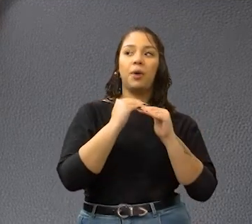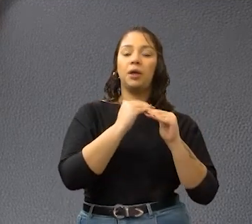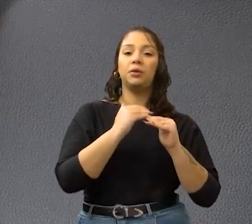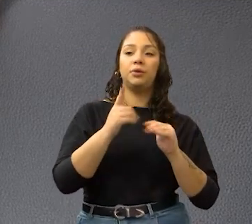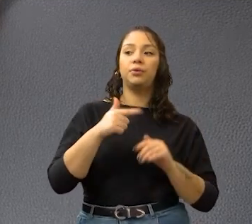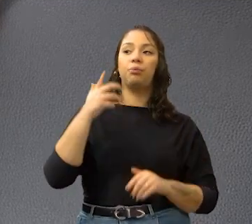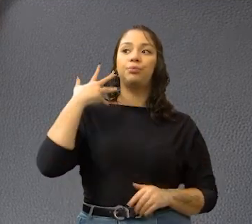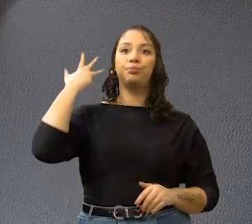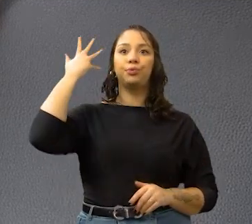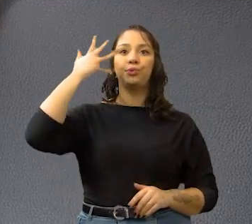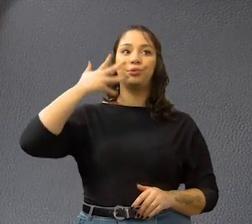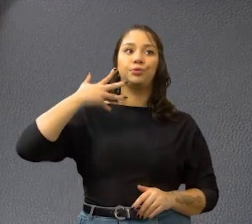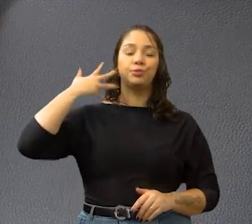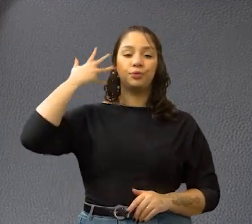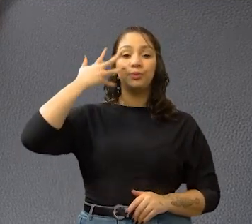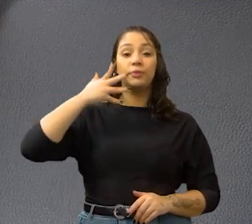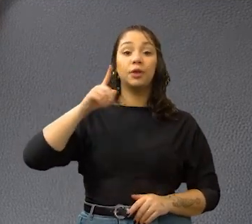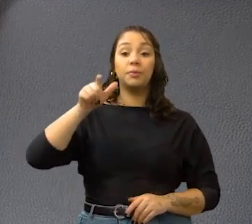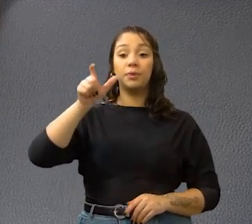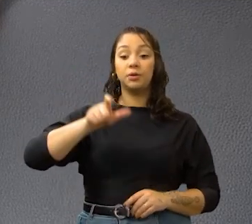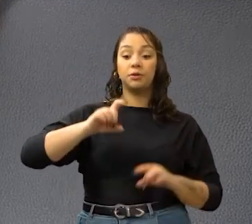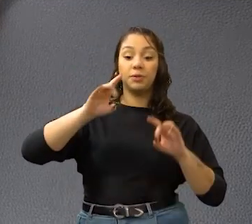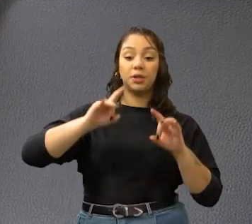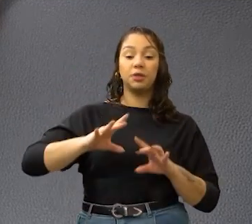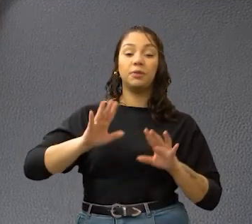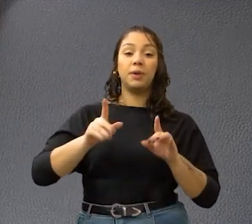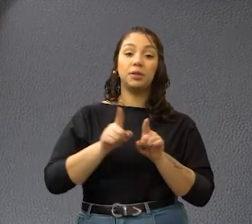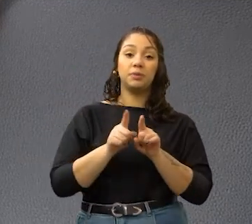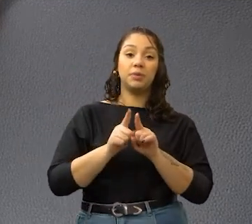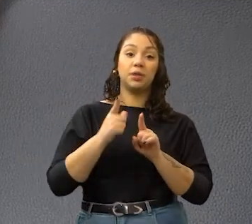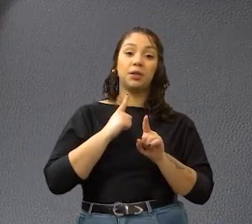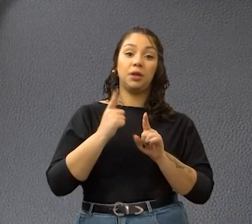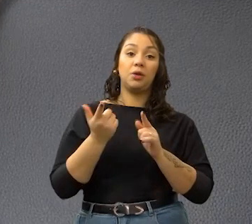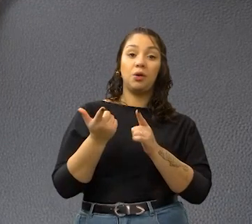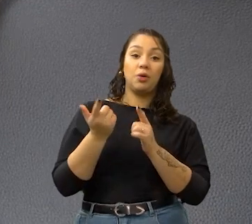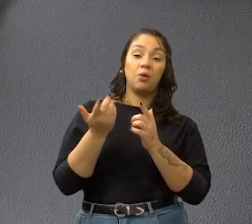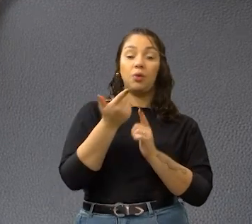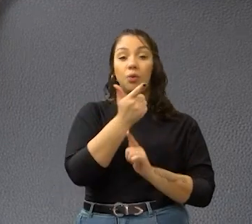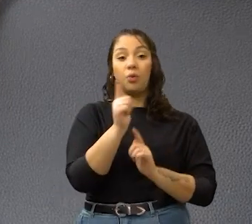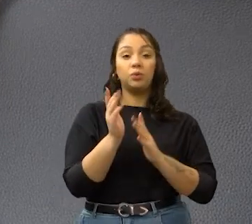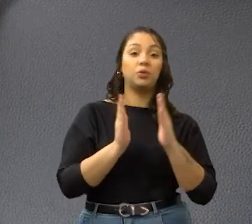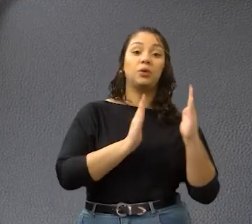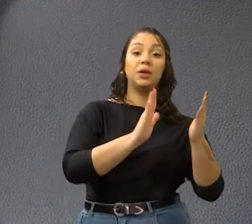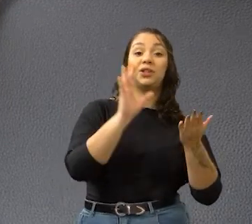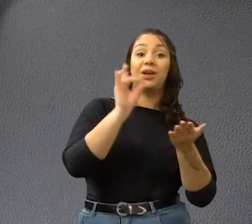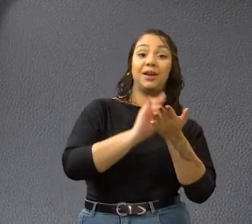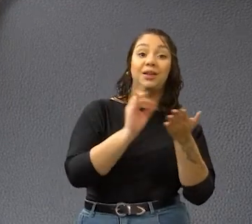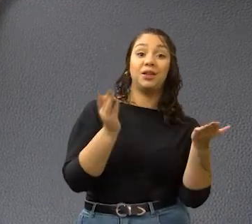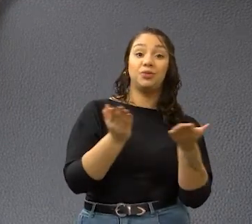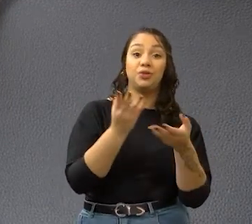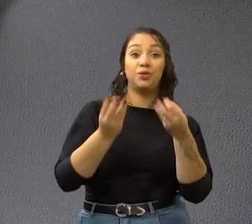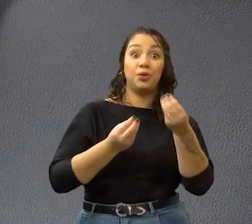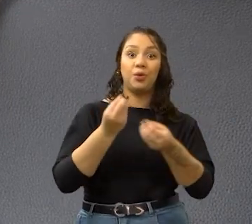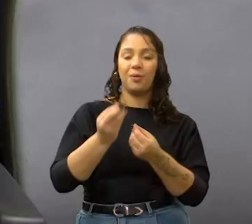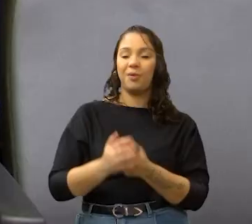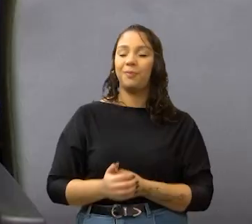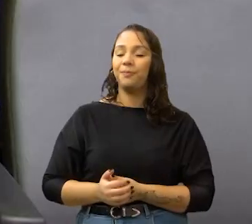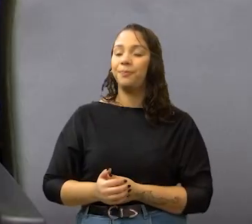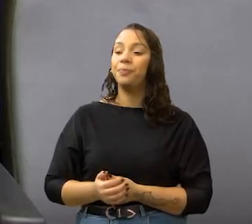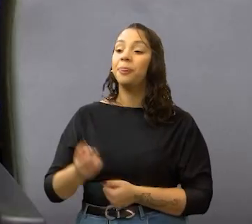formato padrão do palestrante e tudo mais, que alguém já é especialista na área, mas também trazer um pouco mais do que é a realidade